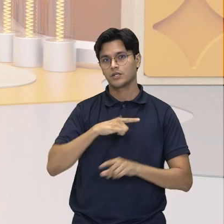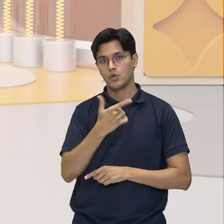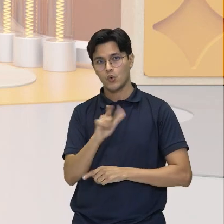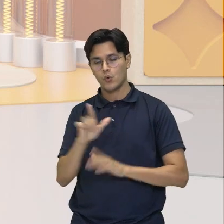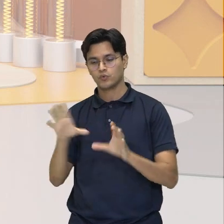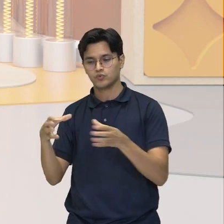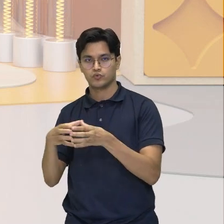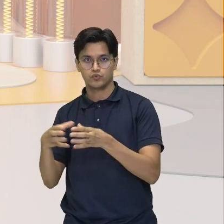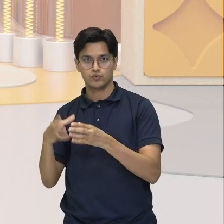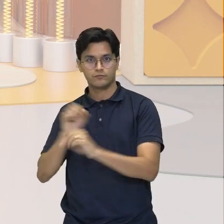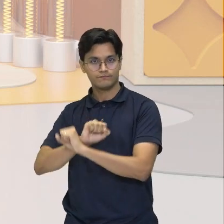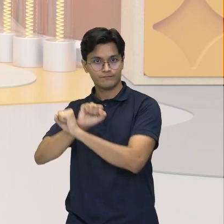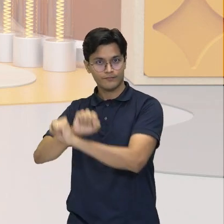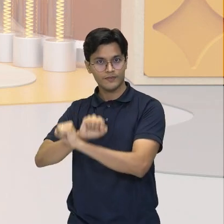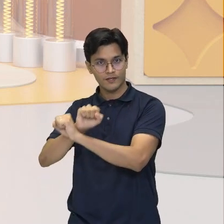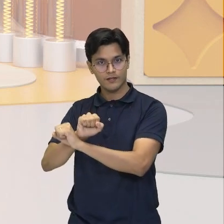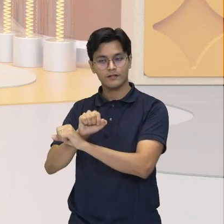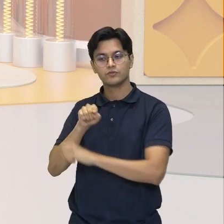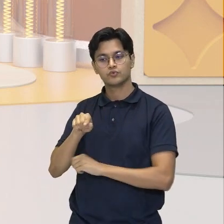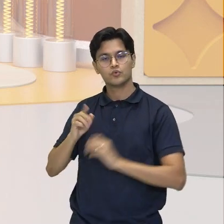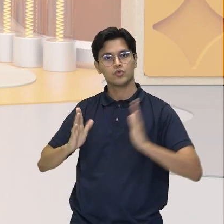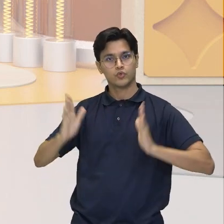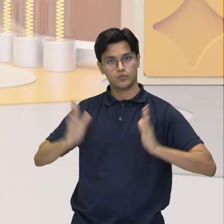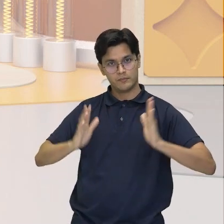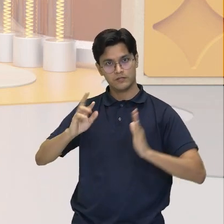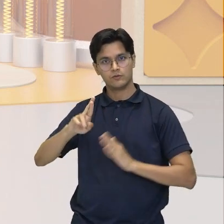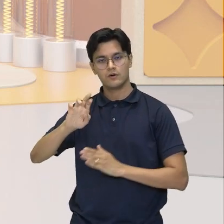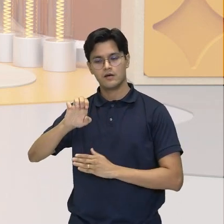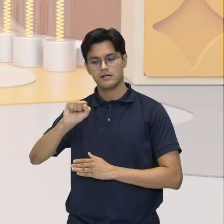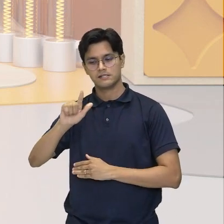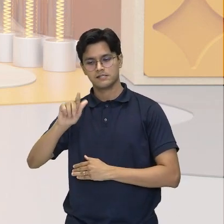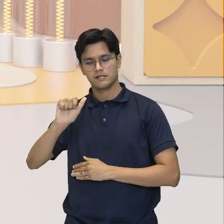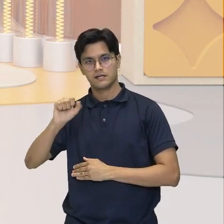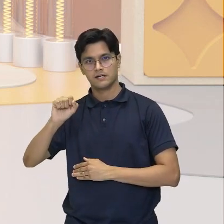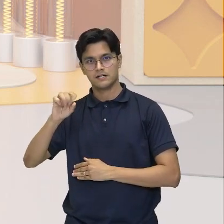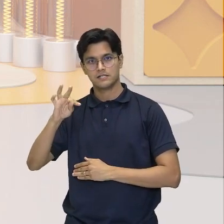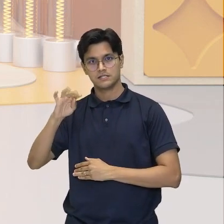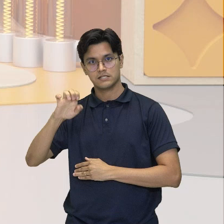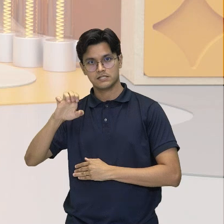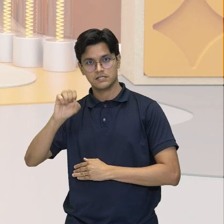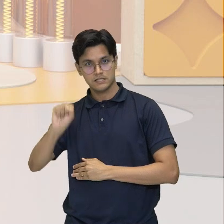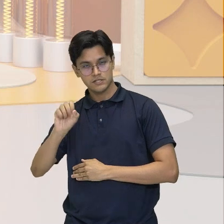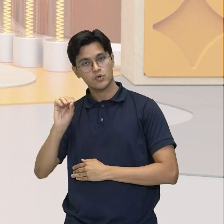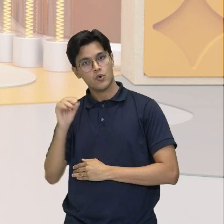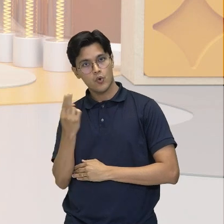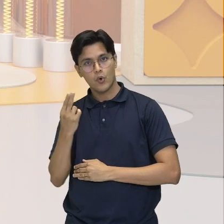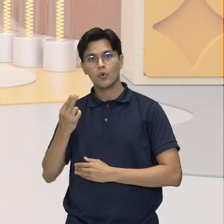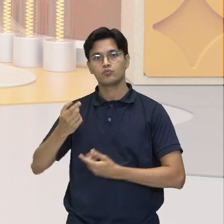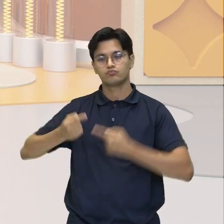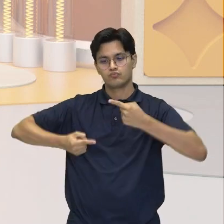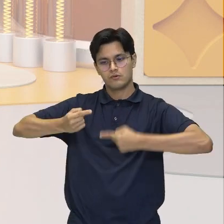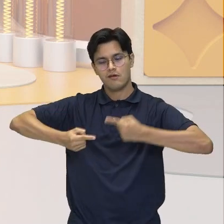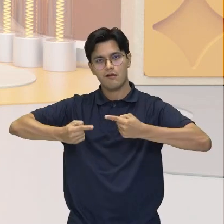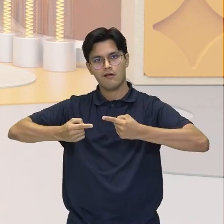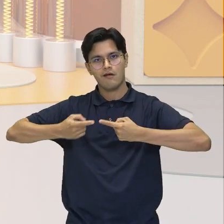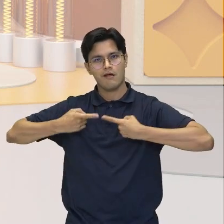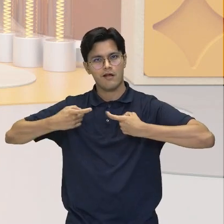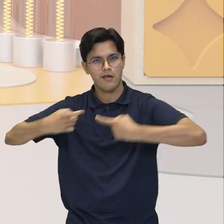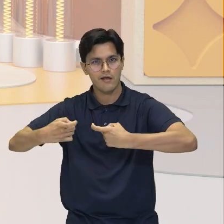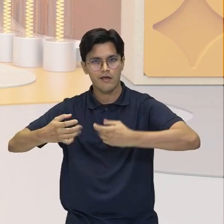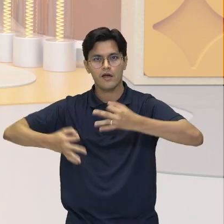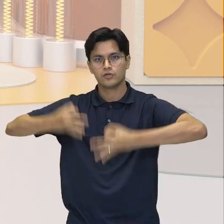aqueles capturados durante os resgates e guerras justas, bem como aqueles trocados